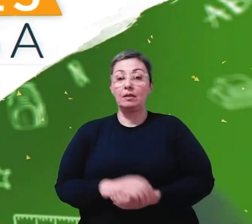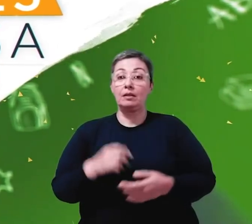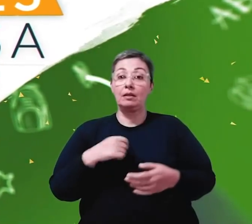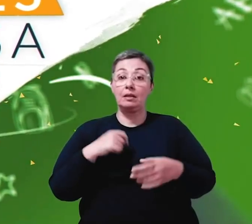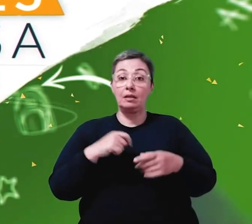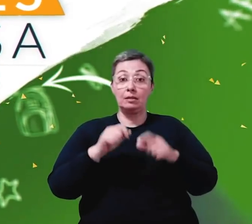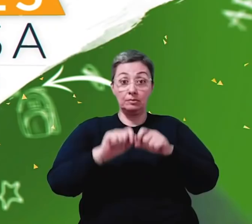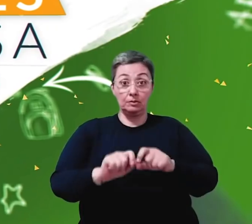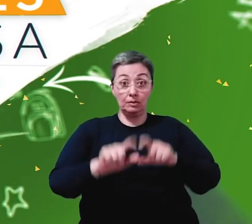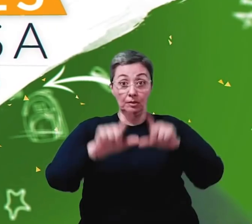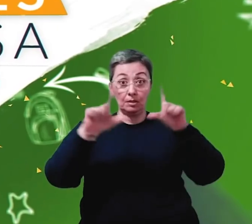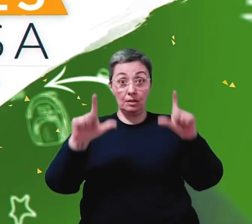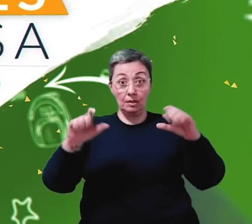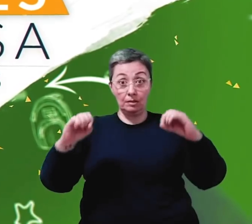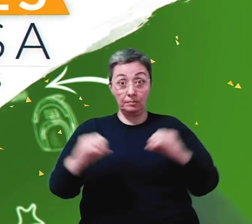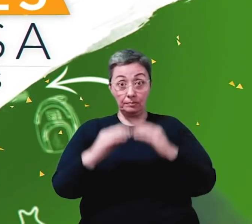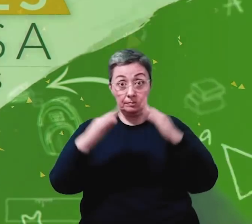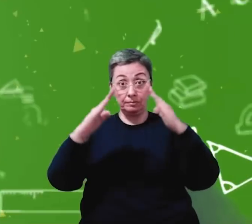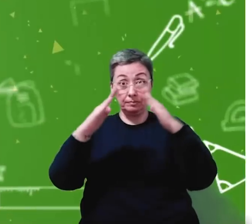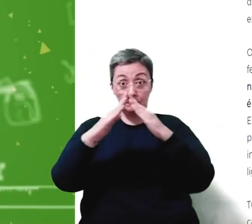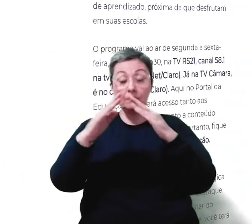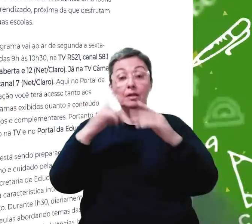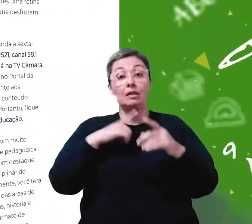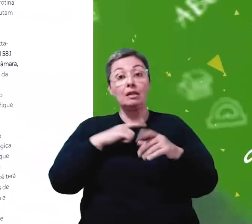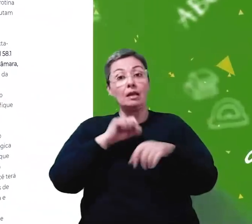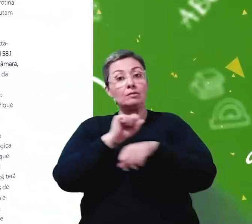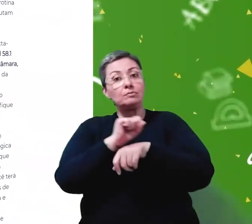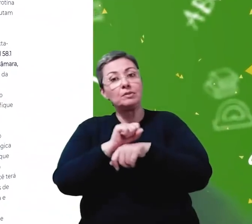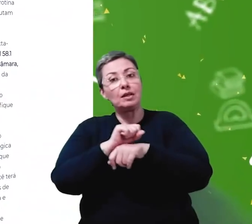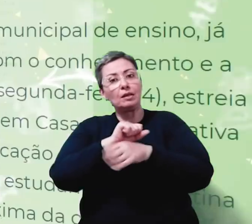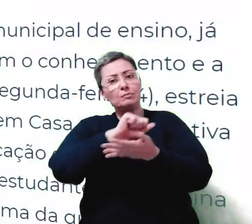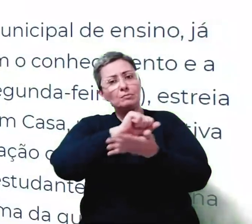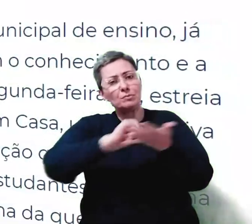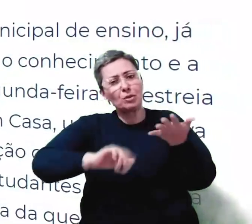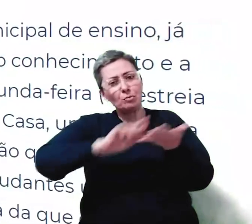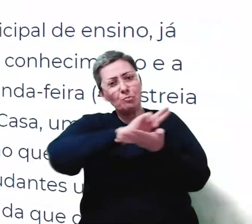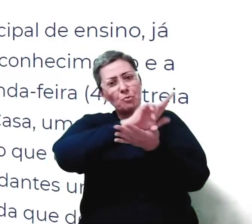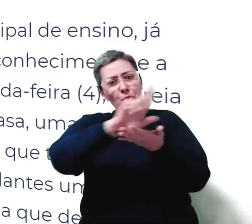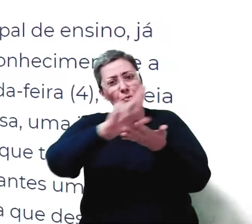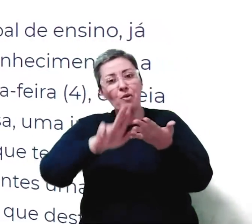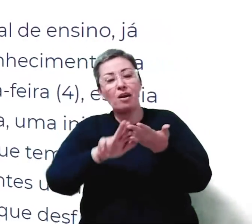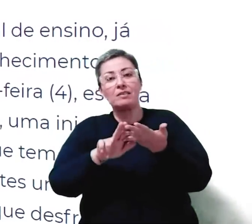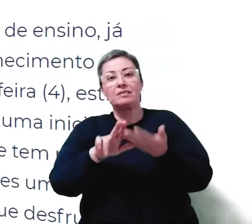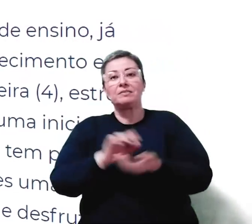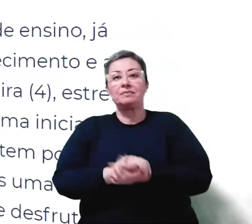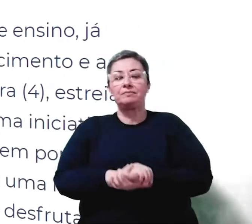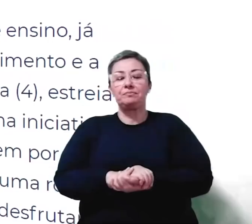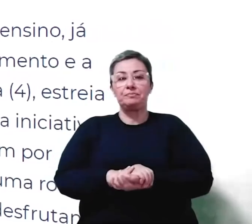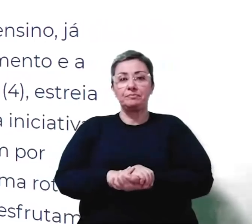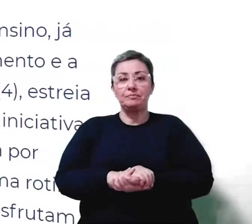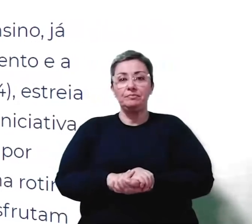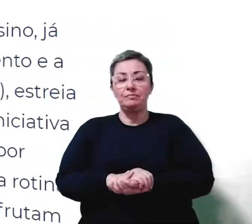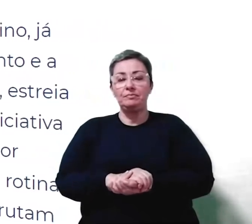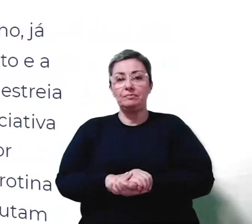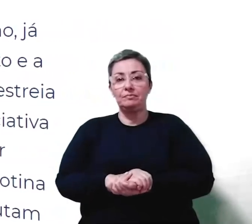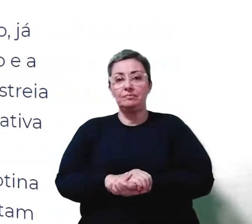A página do programa Saberes em Casa está te aguardando com muitas atividades.